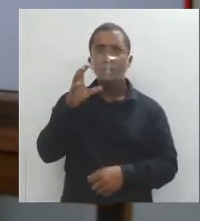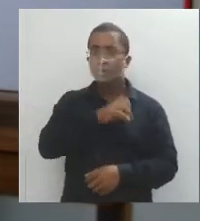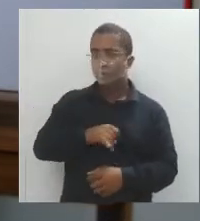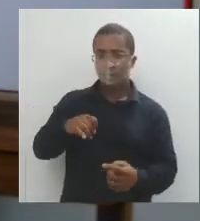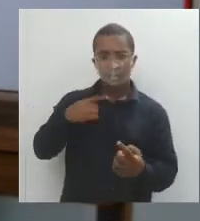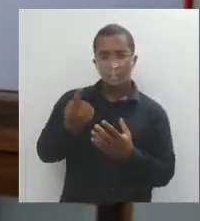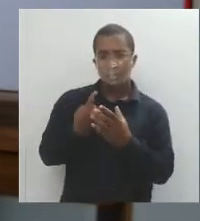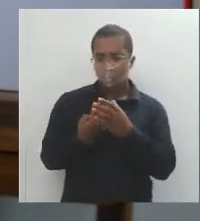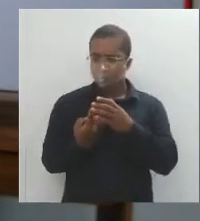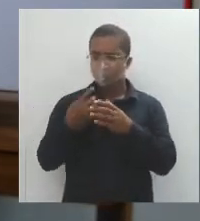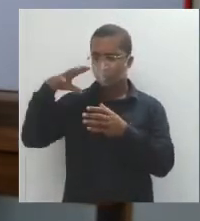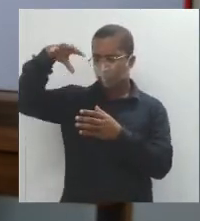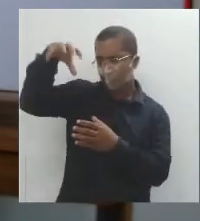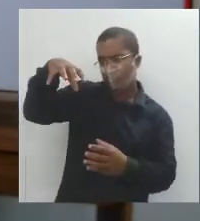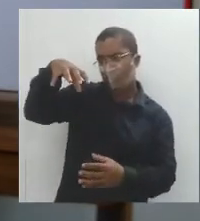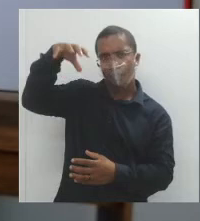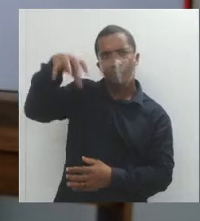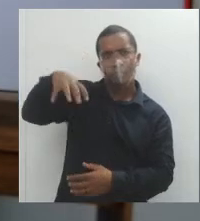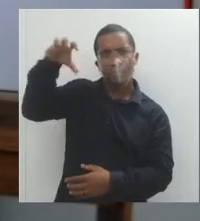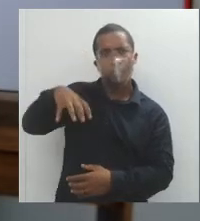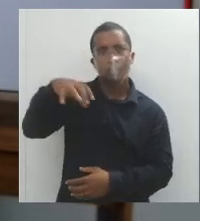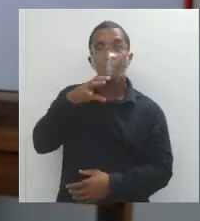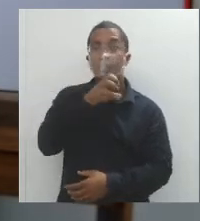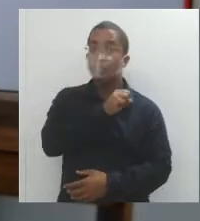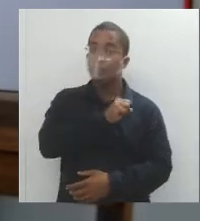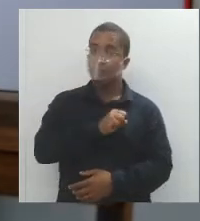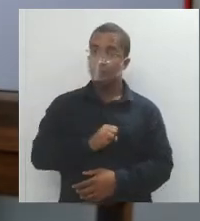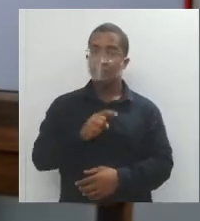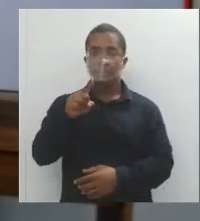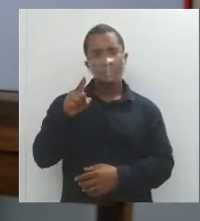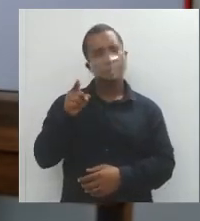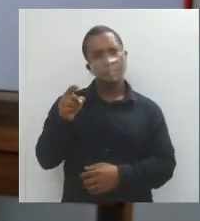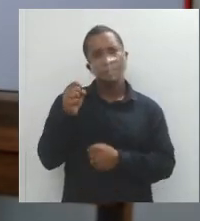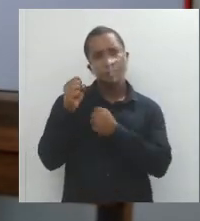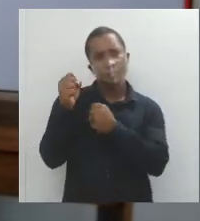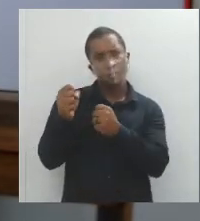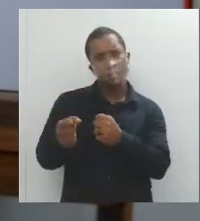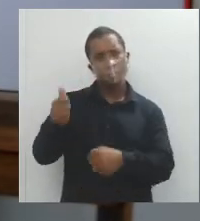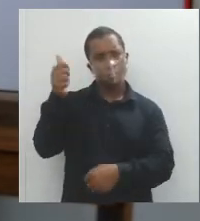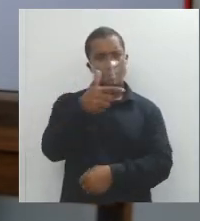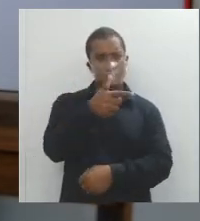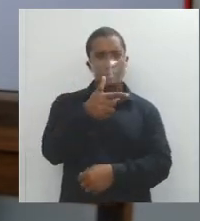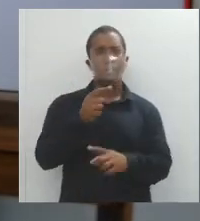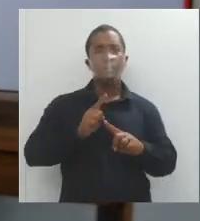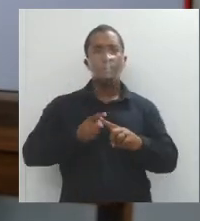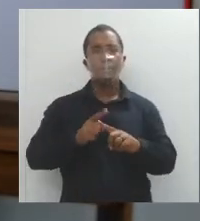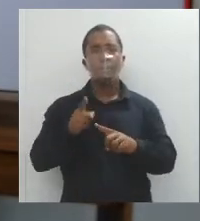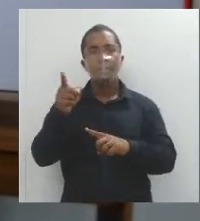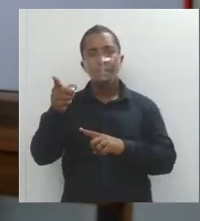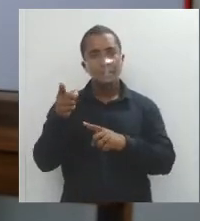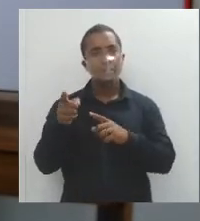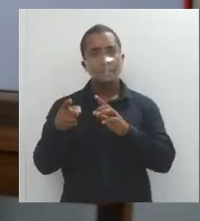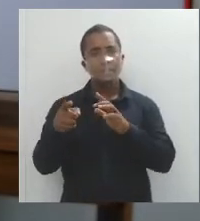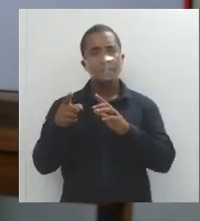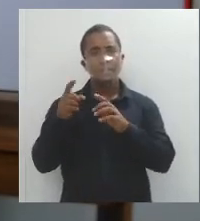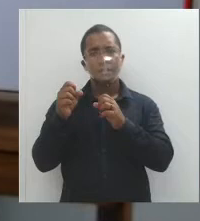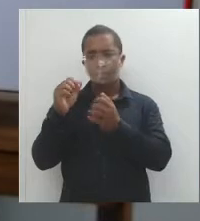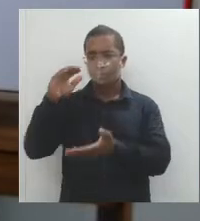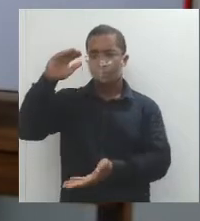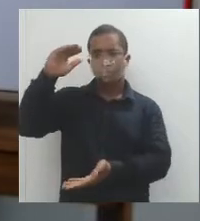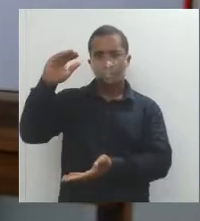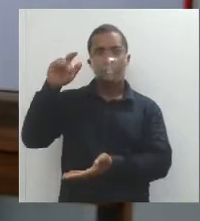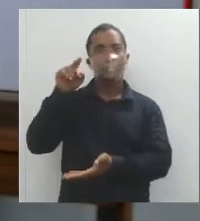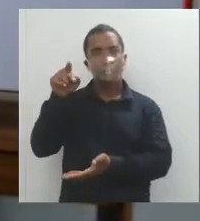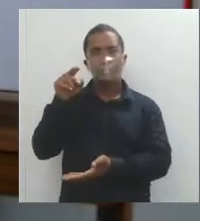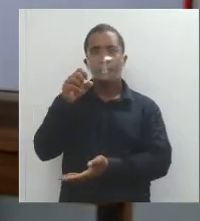laranja. Claro que o industrial, ele é mais forte. Por ele ser mais forte, ele usa mais potência. E